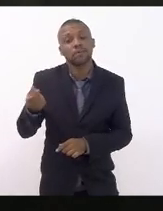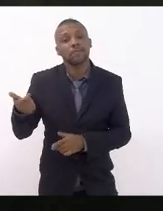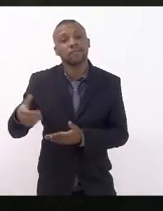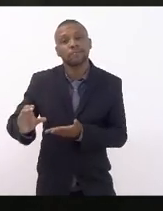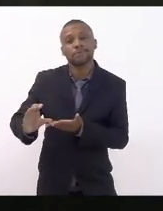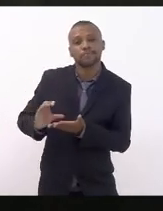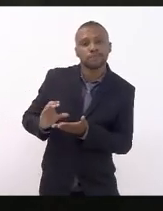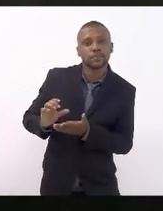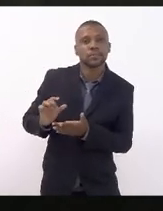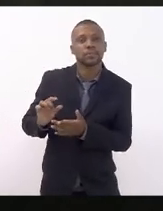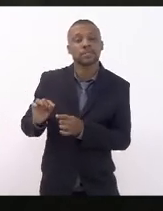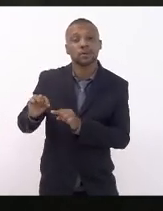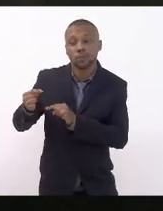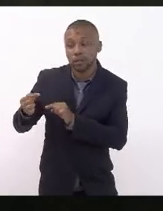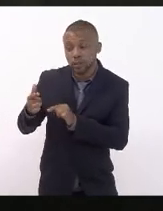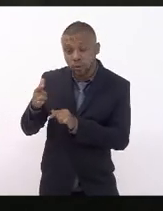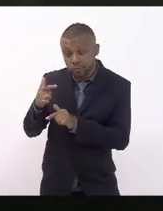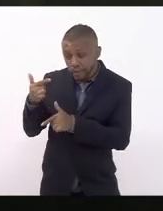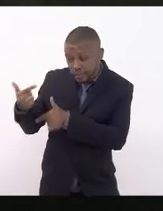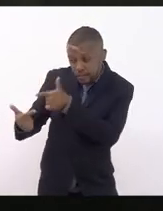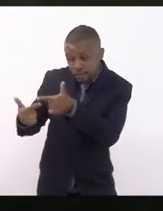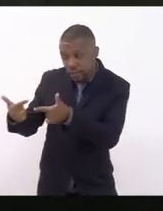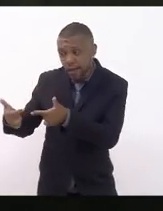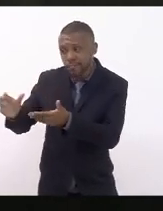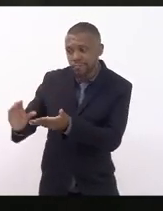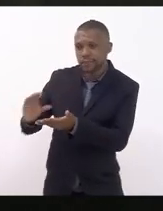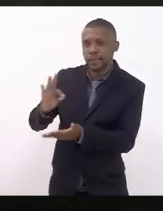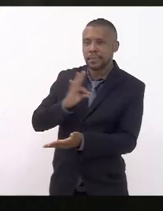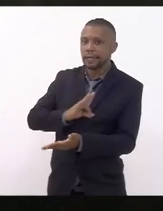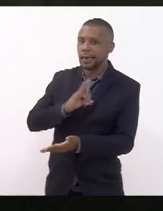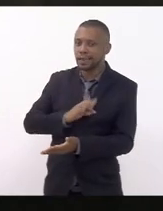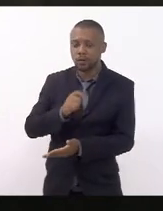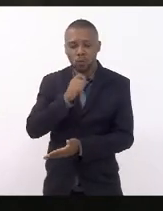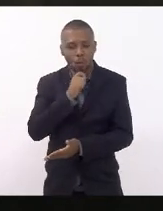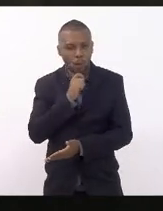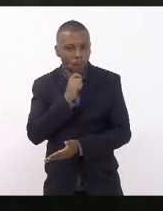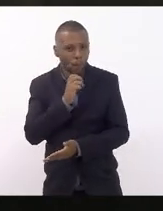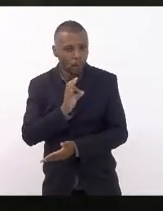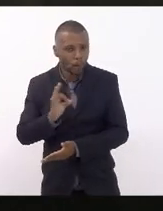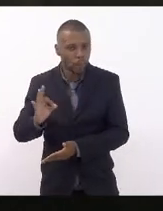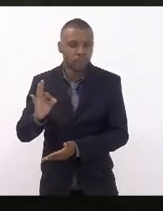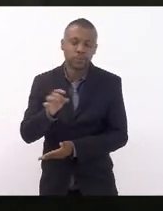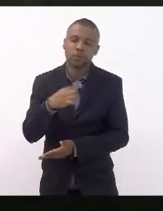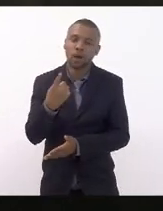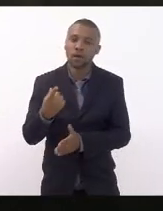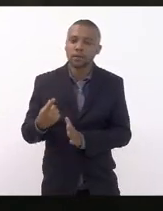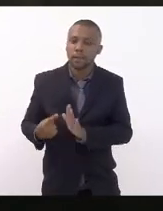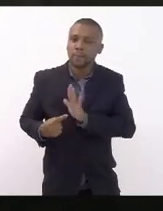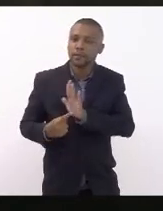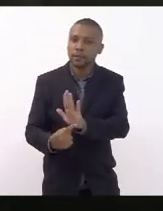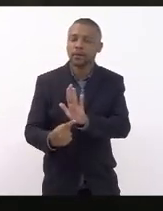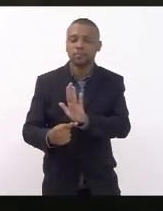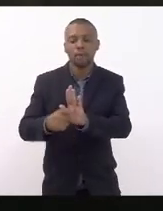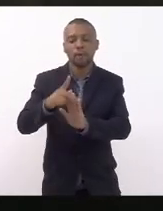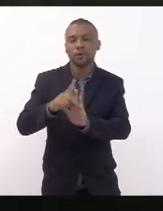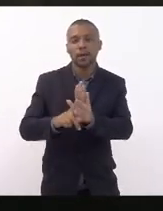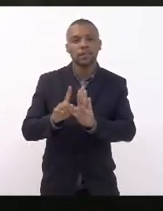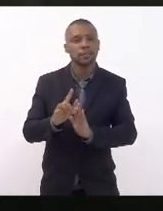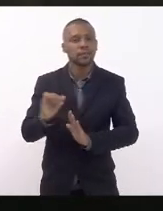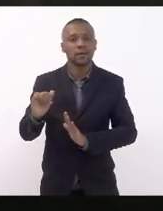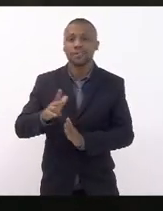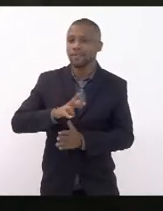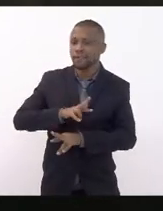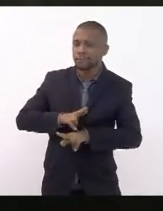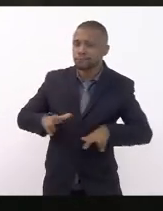que trabalhavam. E nós apresentamos vários projetos de lei aqui dentro.